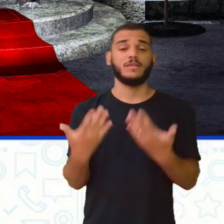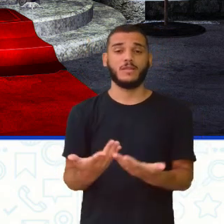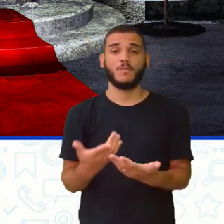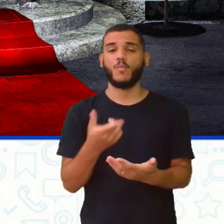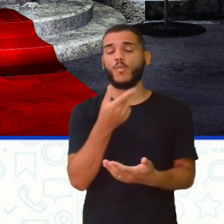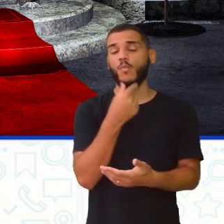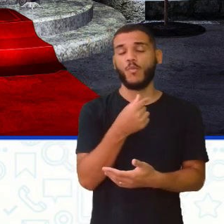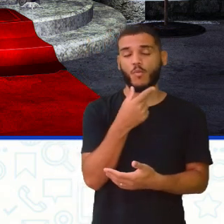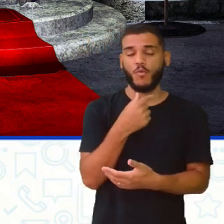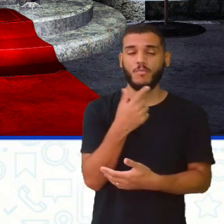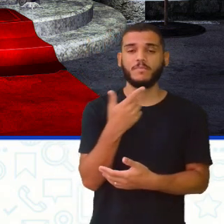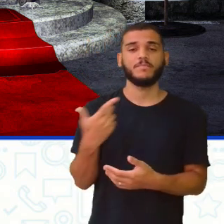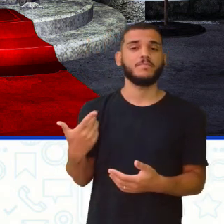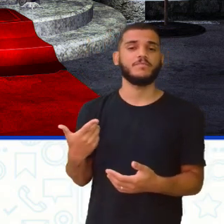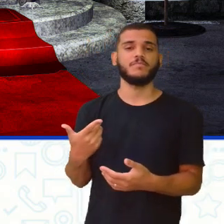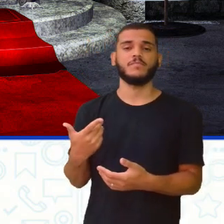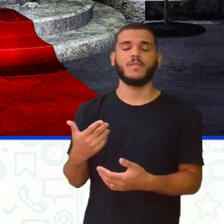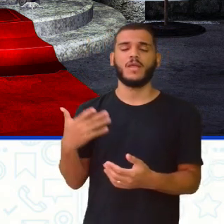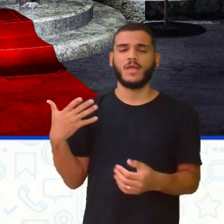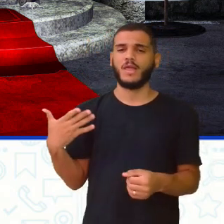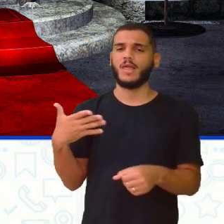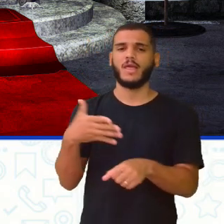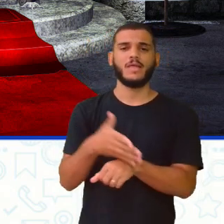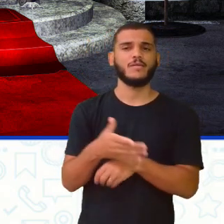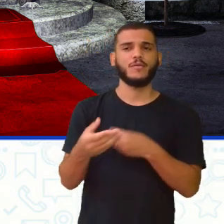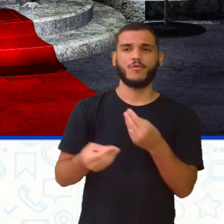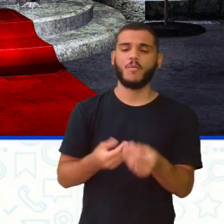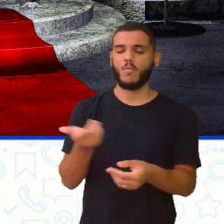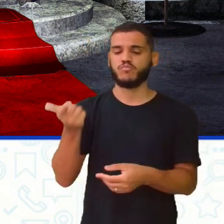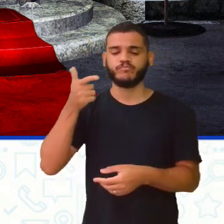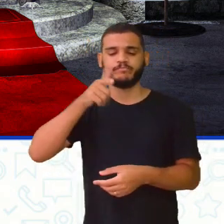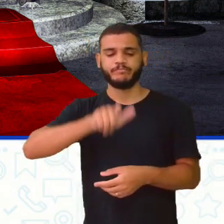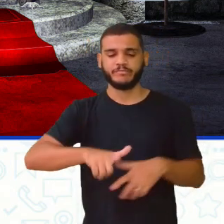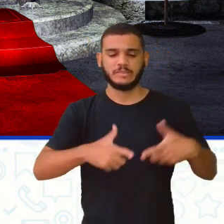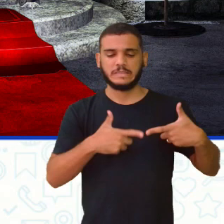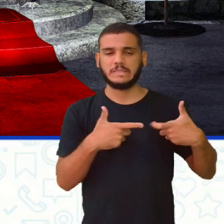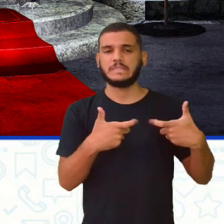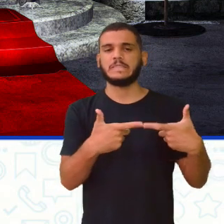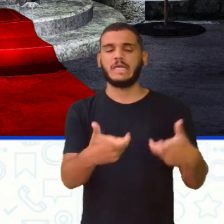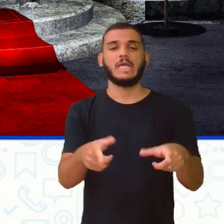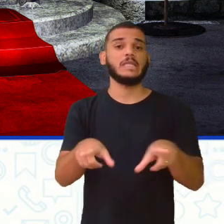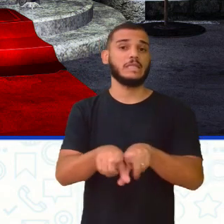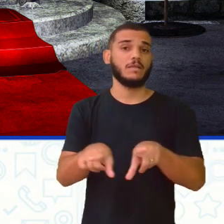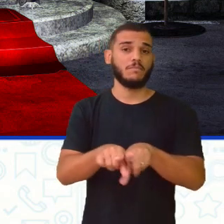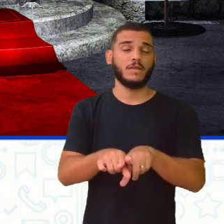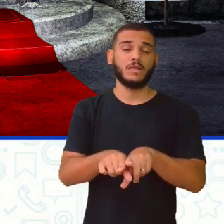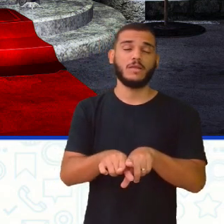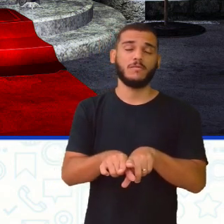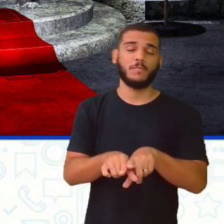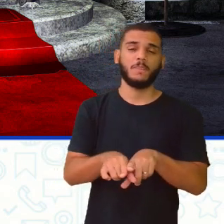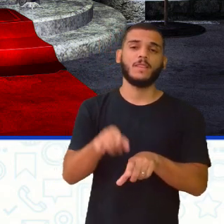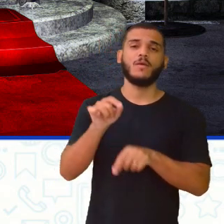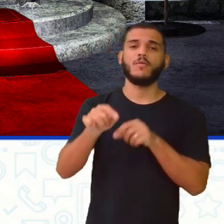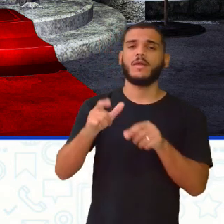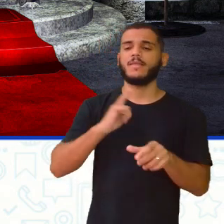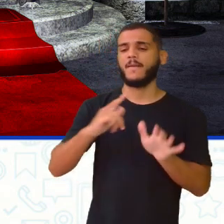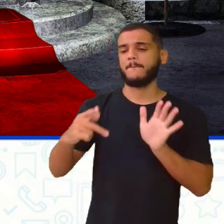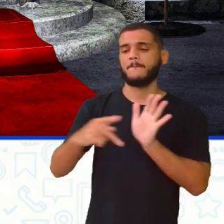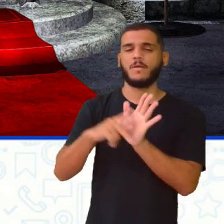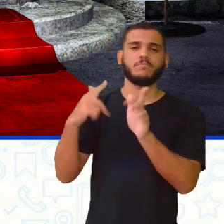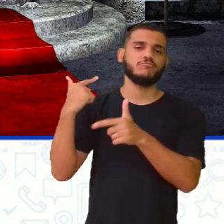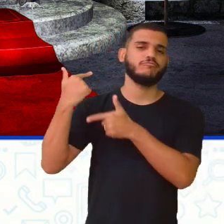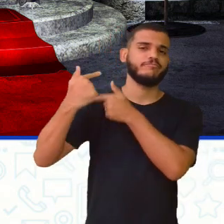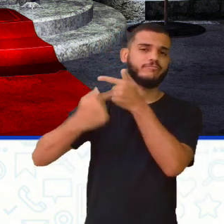entra, não é, como rei por conquistas de guerras, não é? E não sendo da linhagem, não